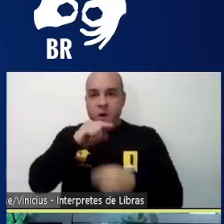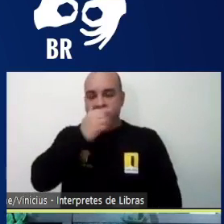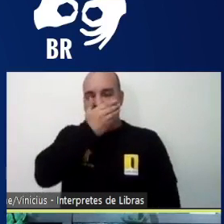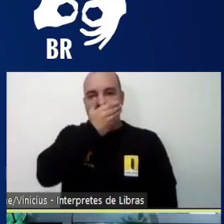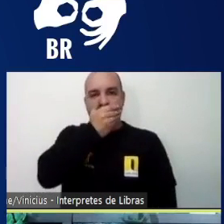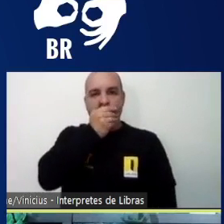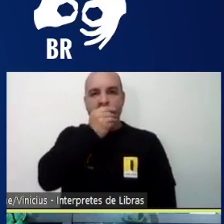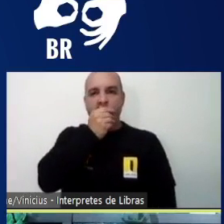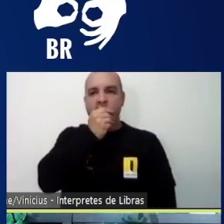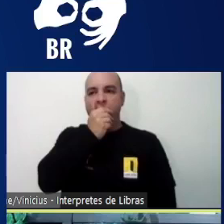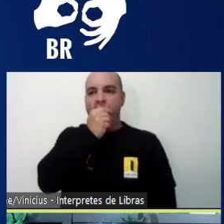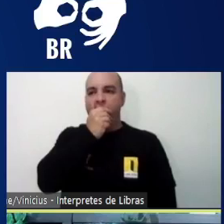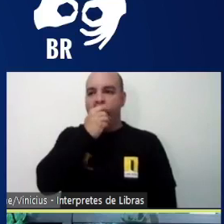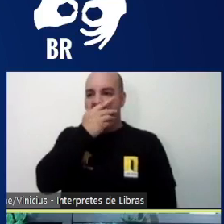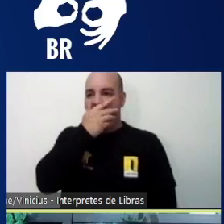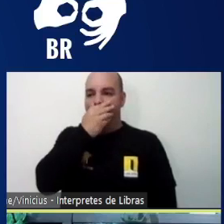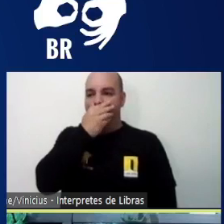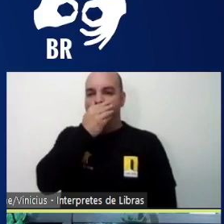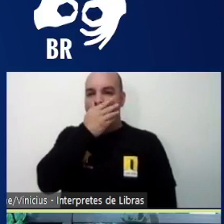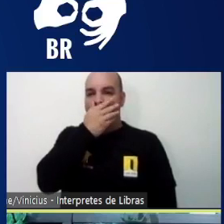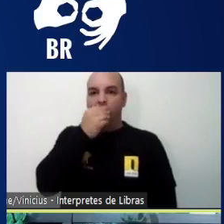autoestima.